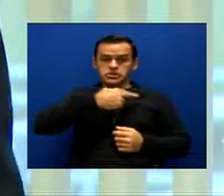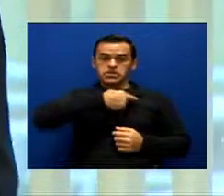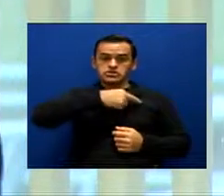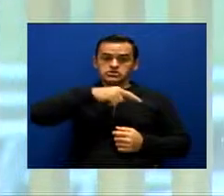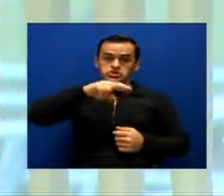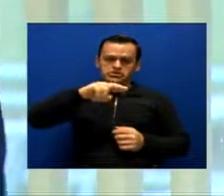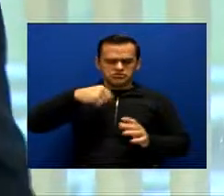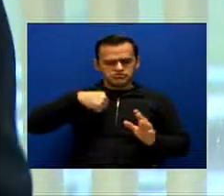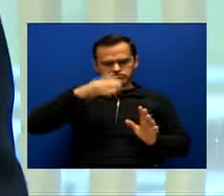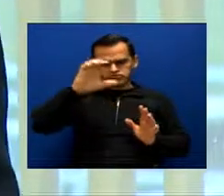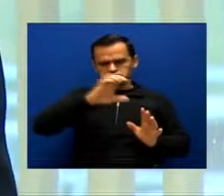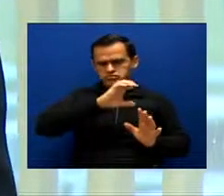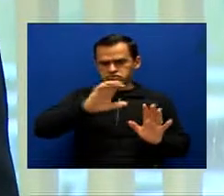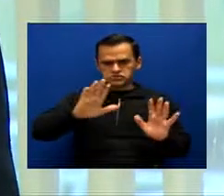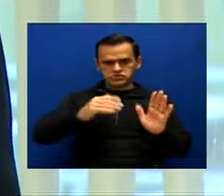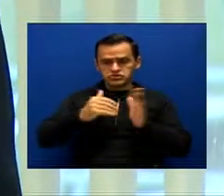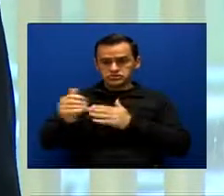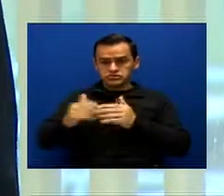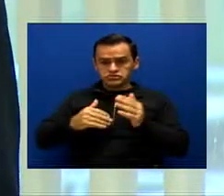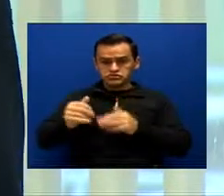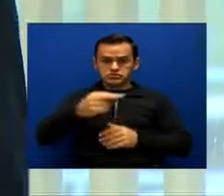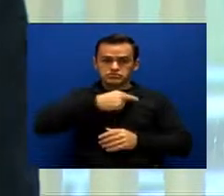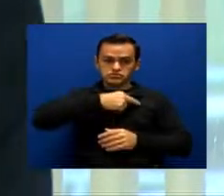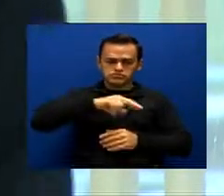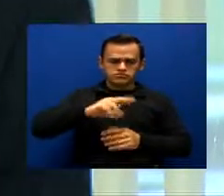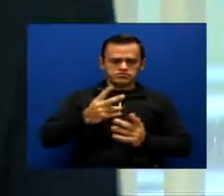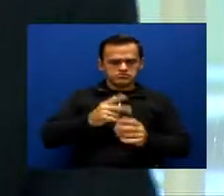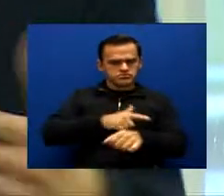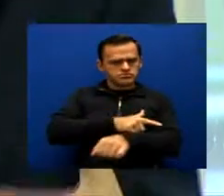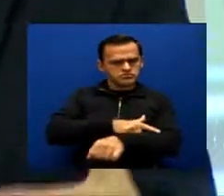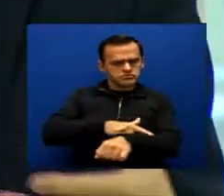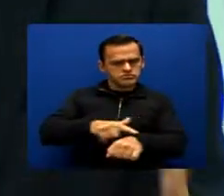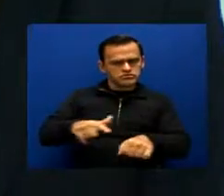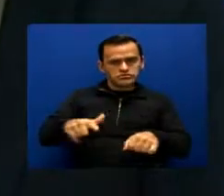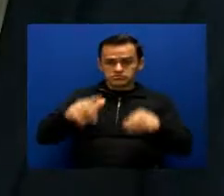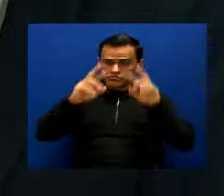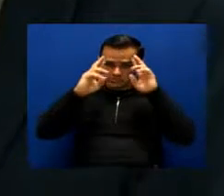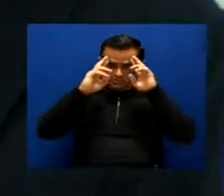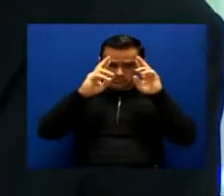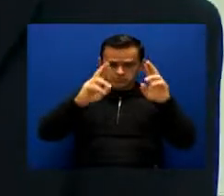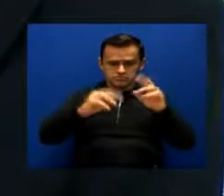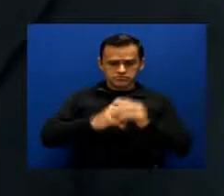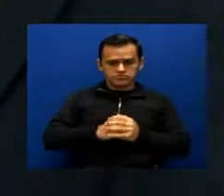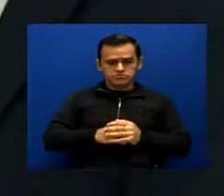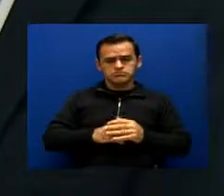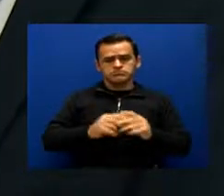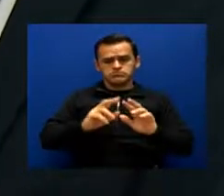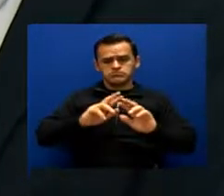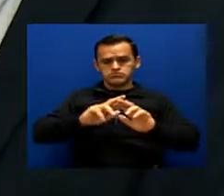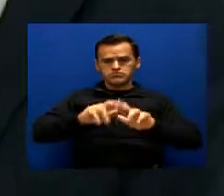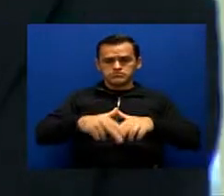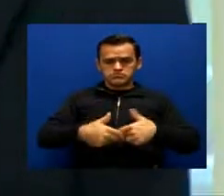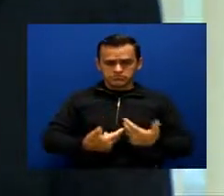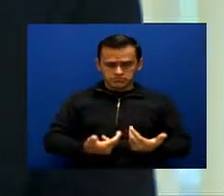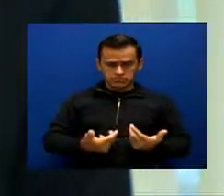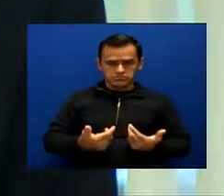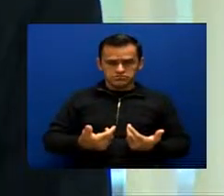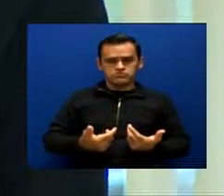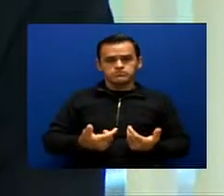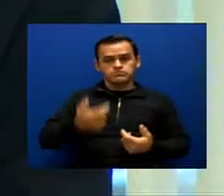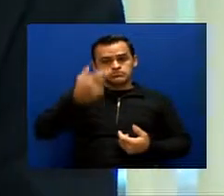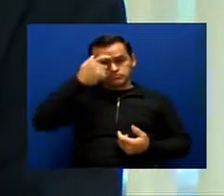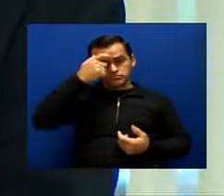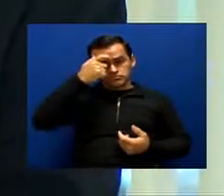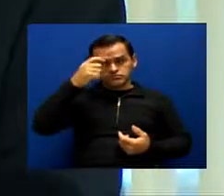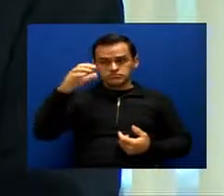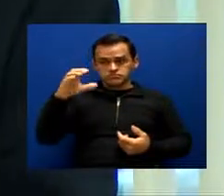sou católico e respeito todas as religiões, mas é por conta desse parecer que eu tomei o cuidado de ter, do ponto de vista